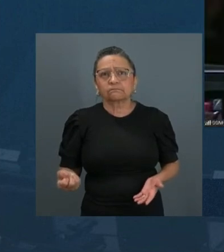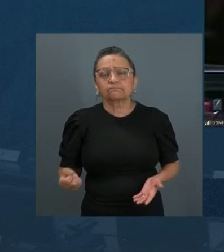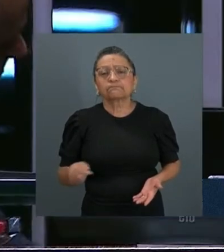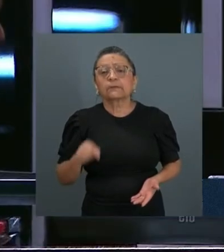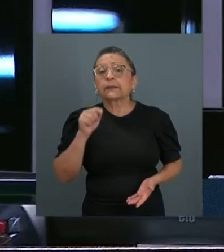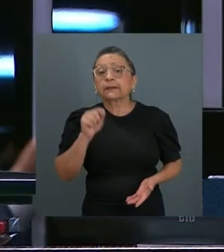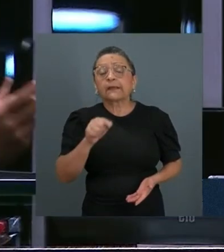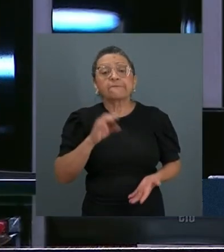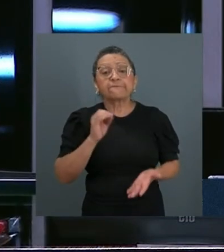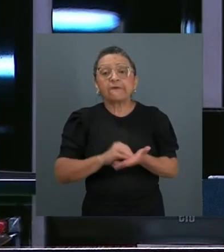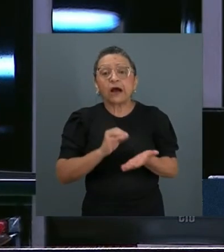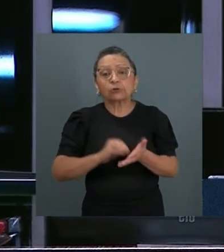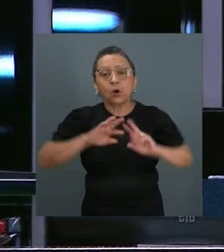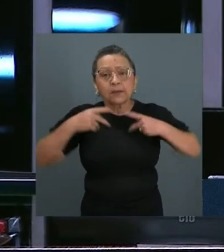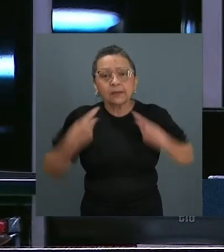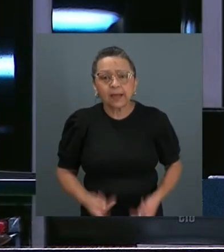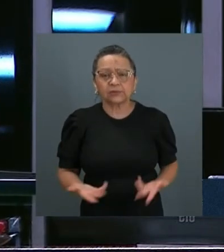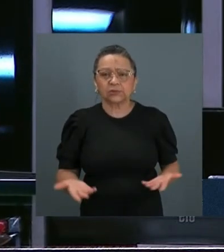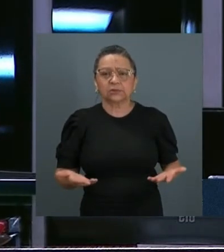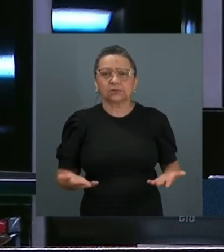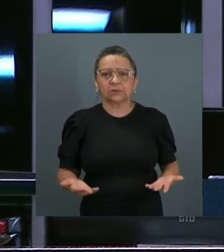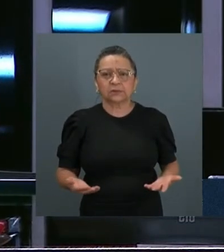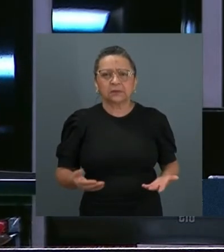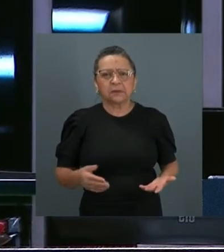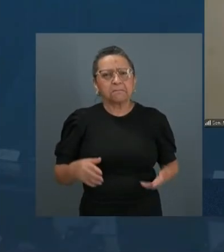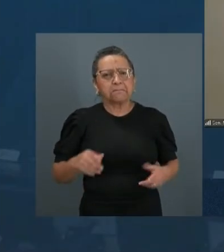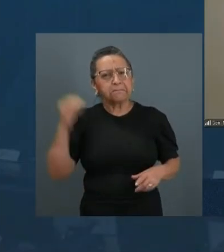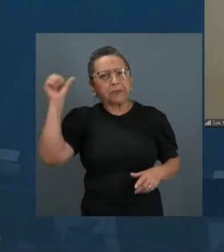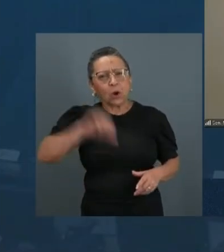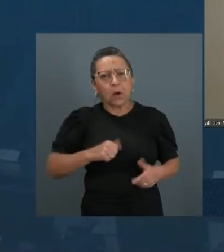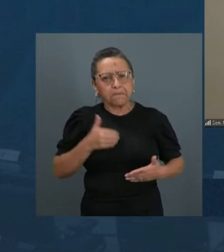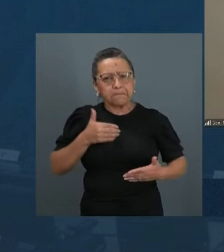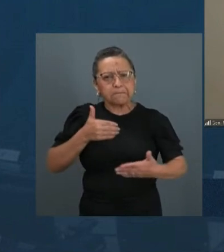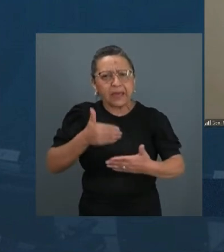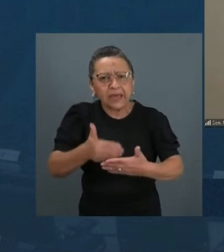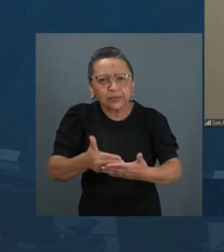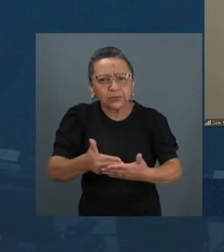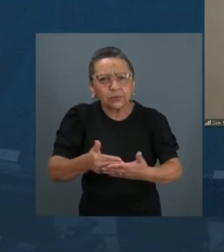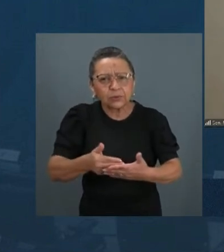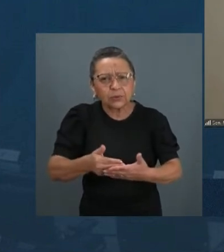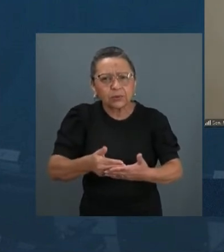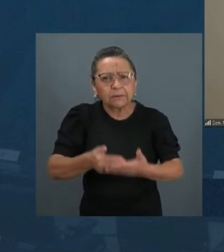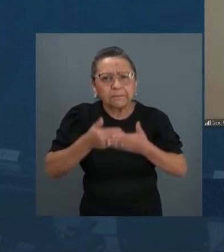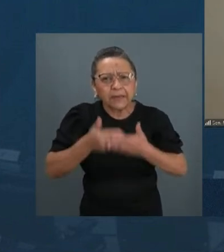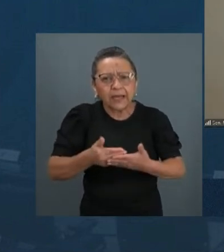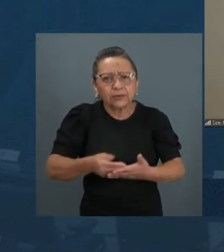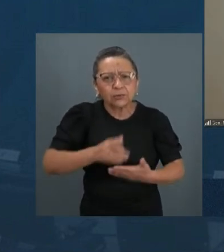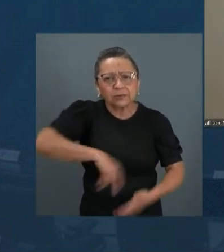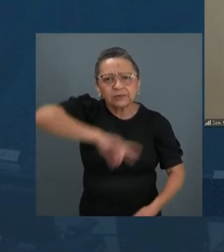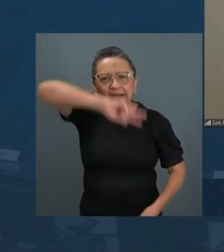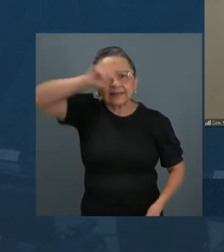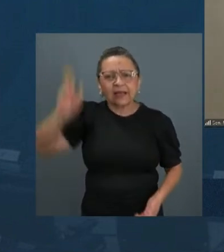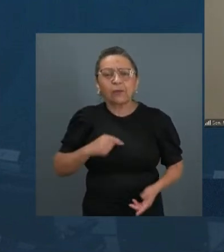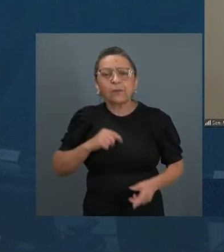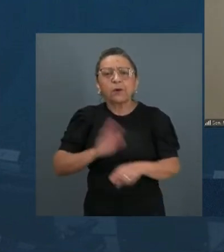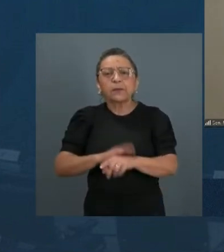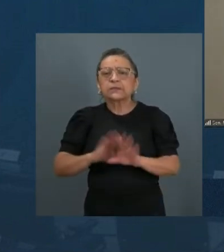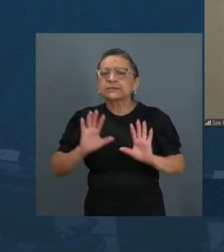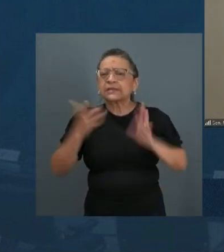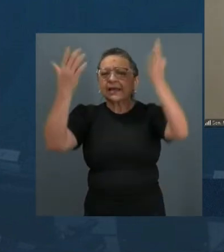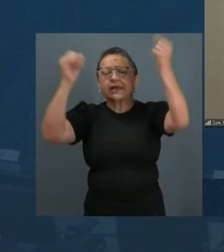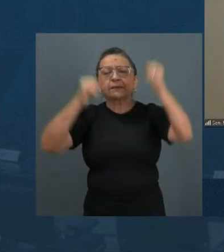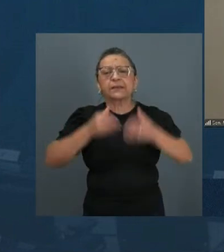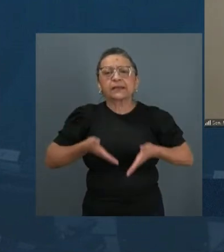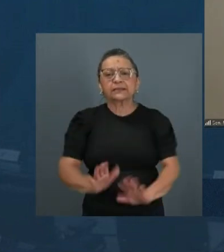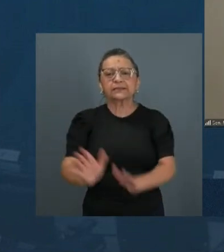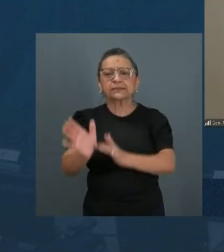é desumano, ainda mais nas vésperas do Natal, uma data que a gente celebra a chegada de Jesus, e sua